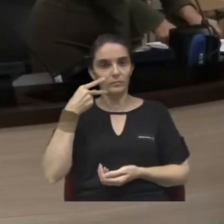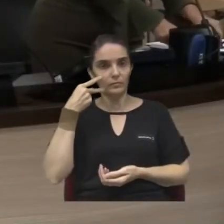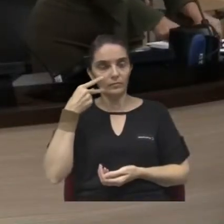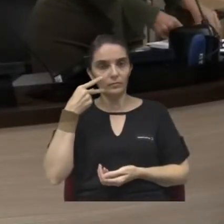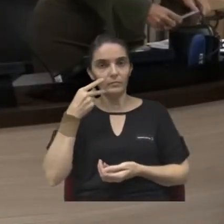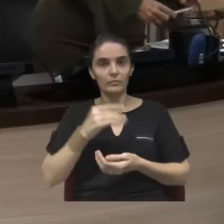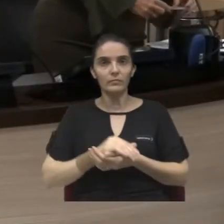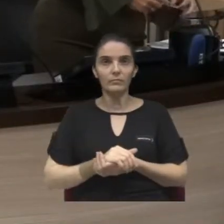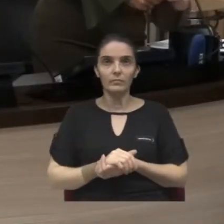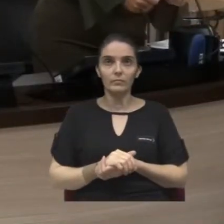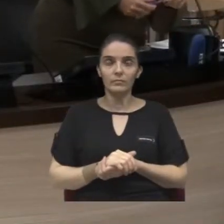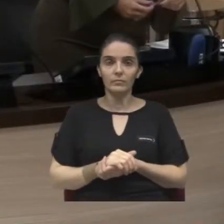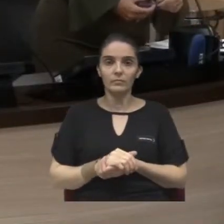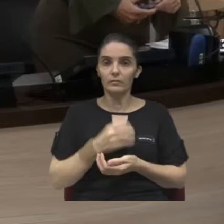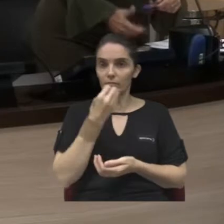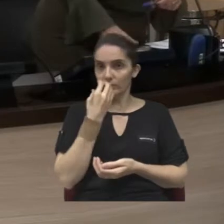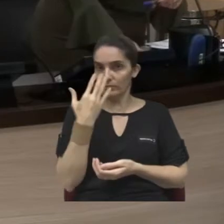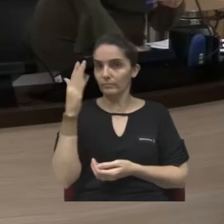tudo, boa tarde.